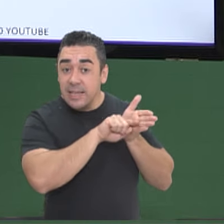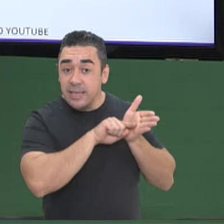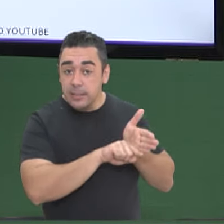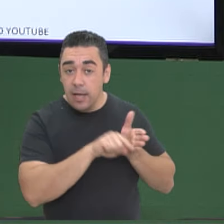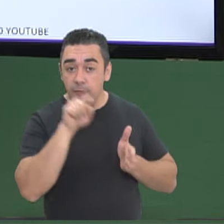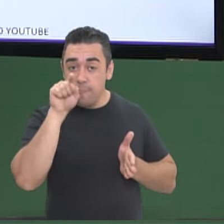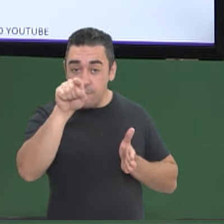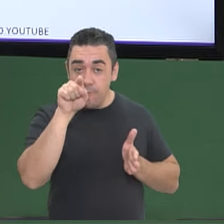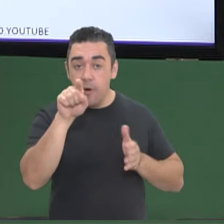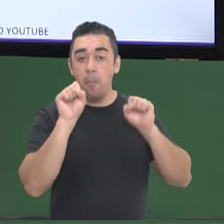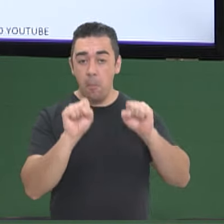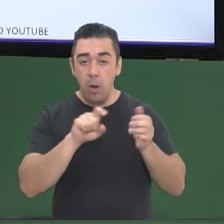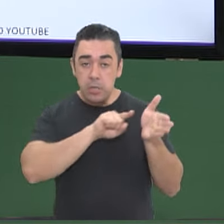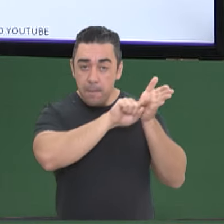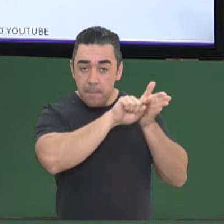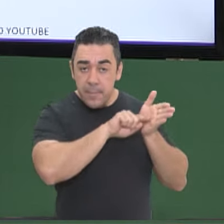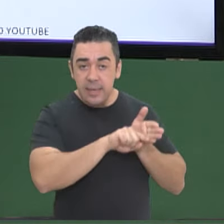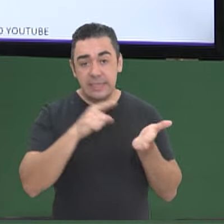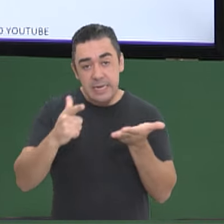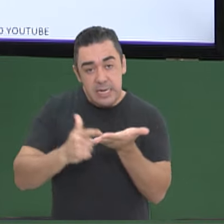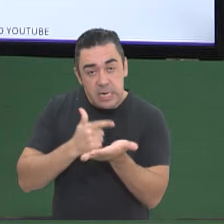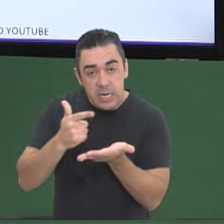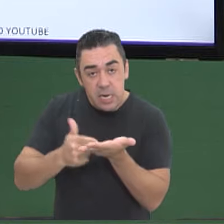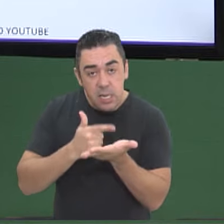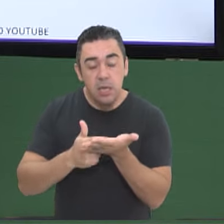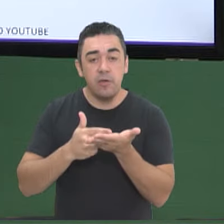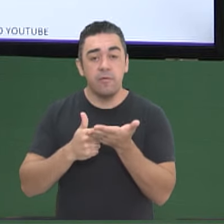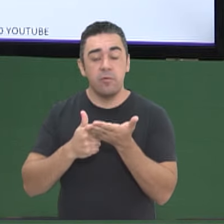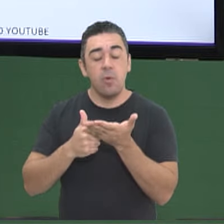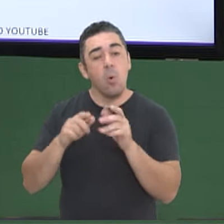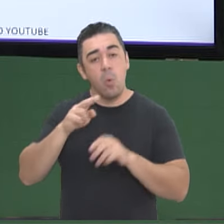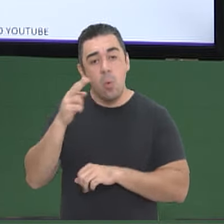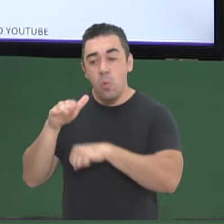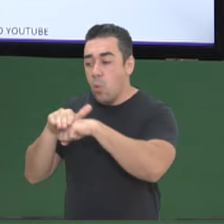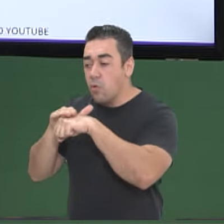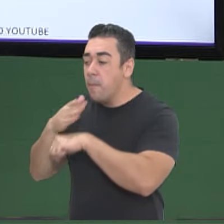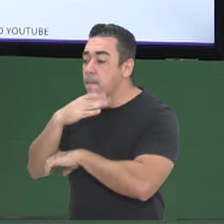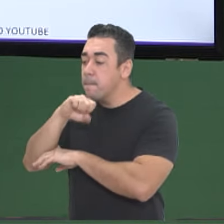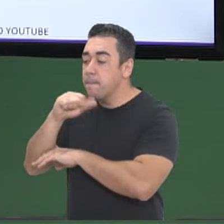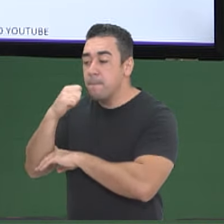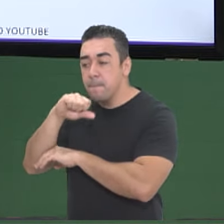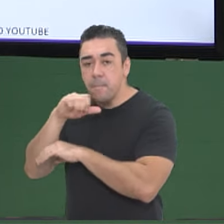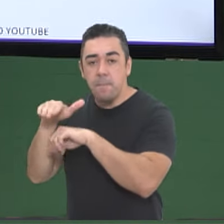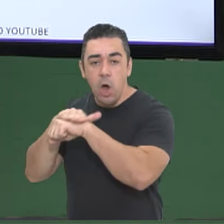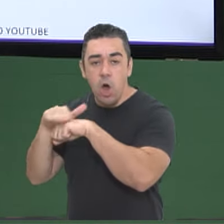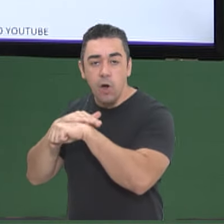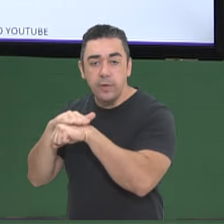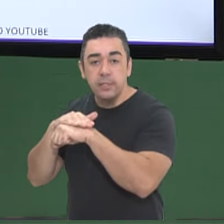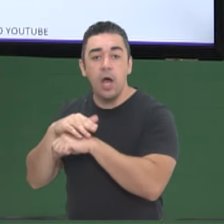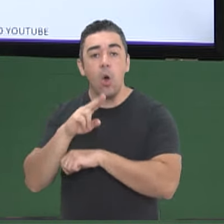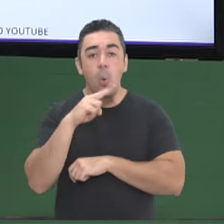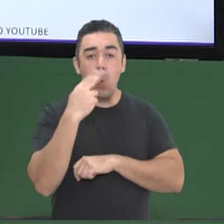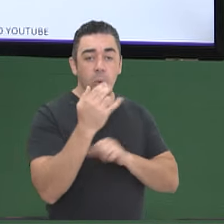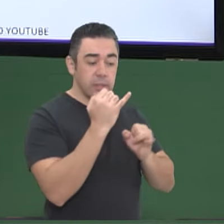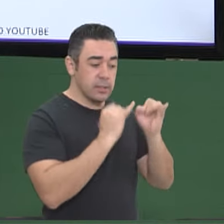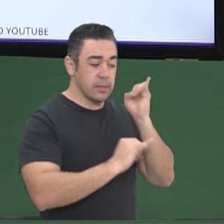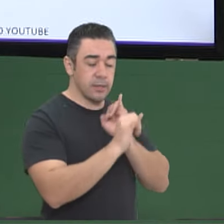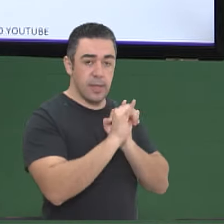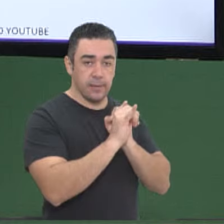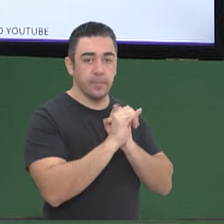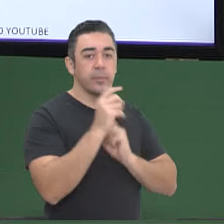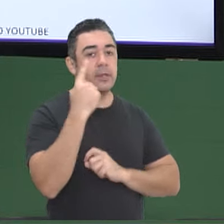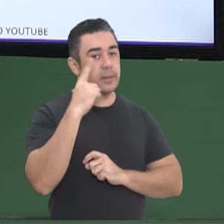Vale você pesquisar em livros, conversar com pessoas aí na casa de vocês, internet, pesquisem. Uma dica, no